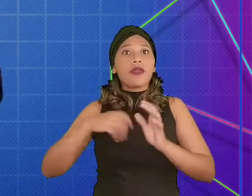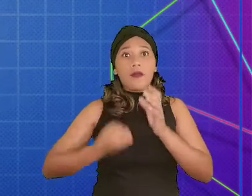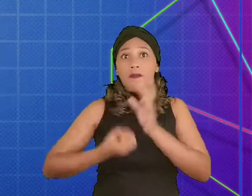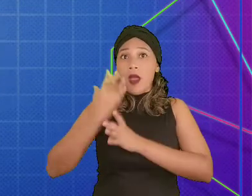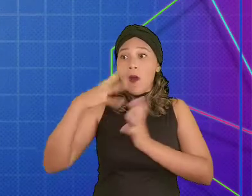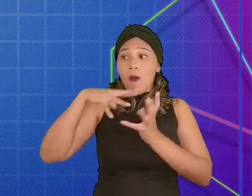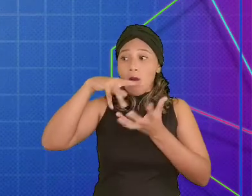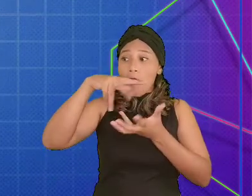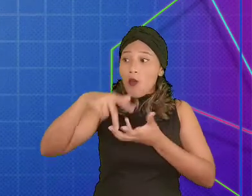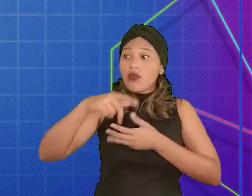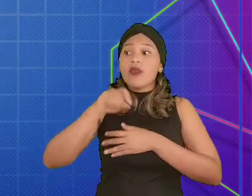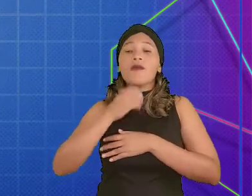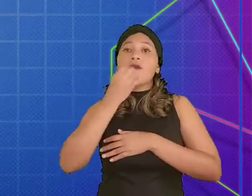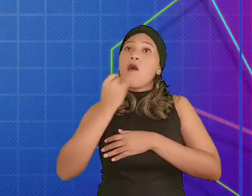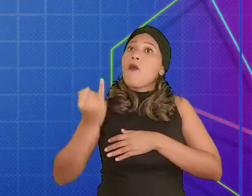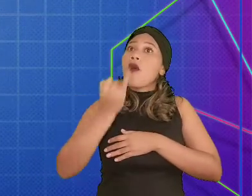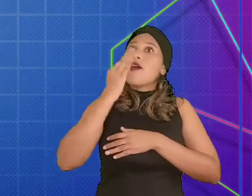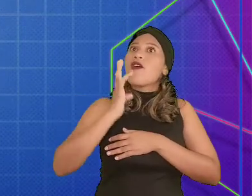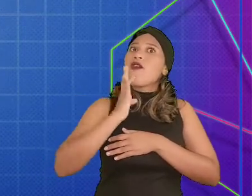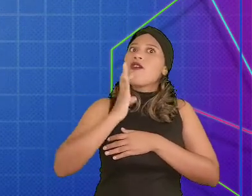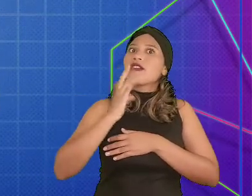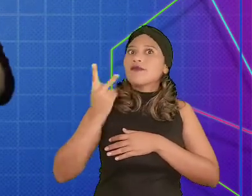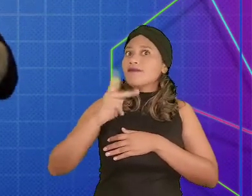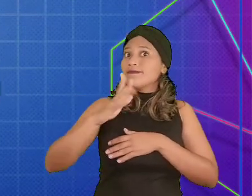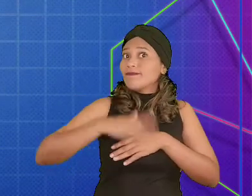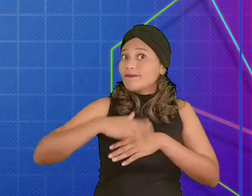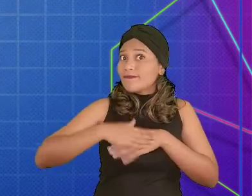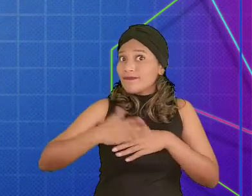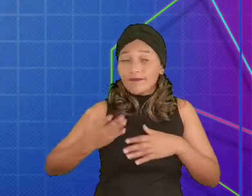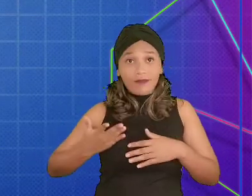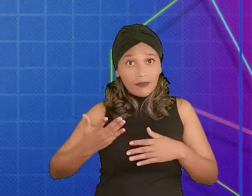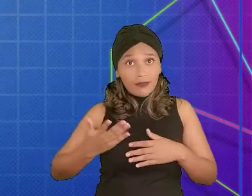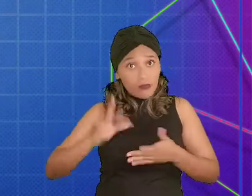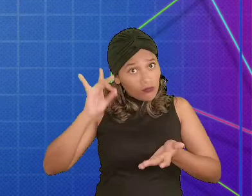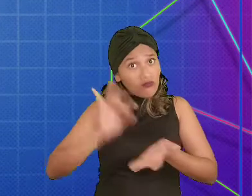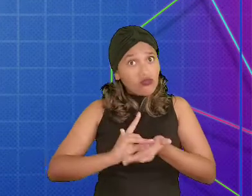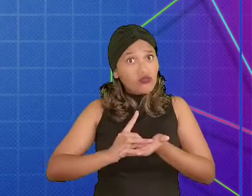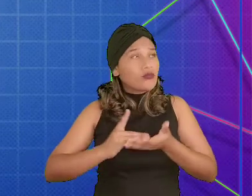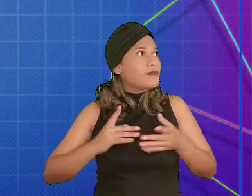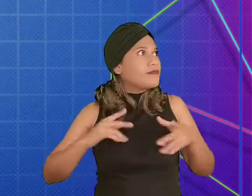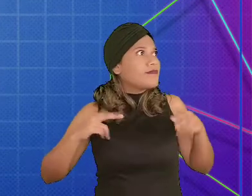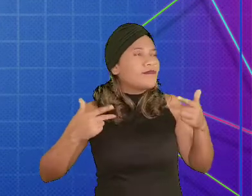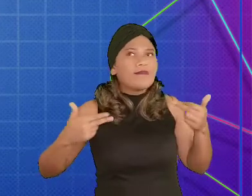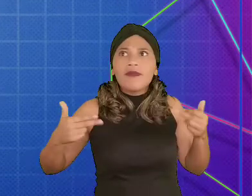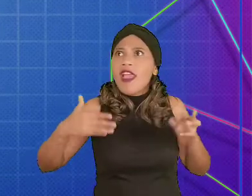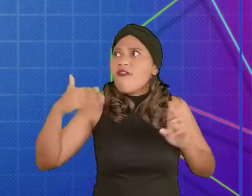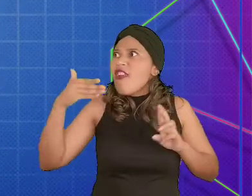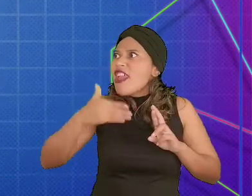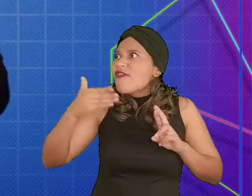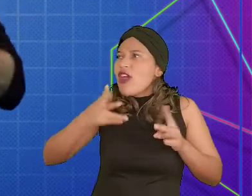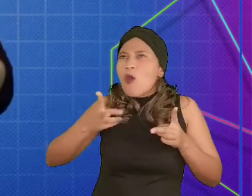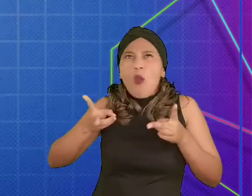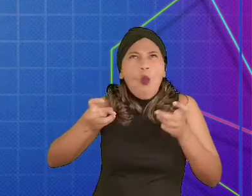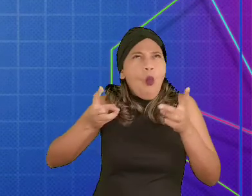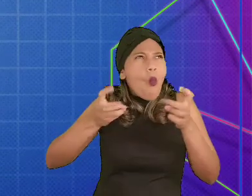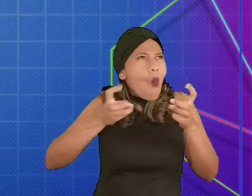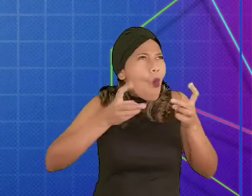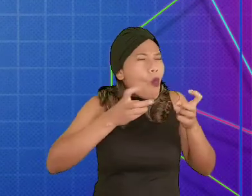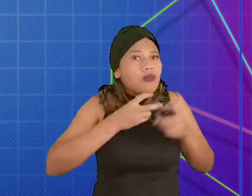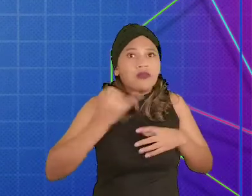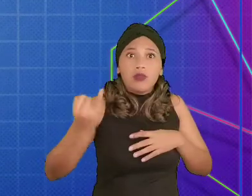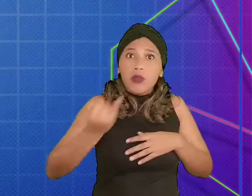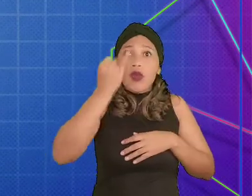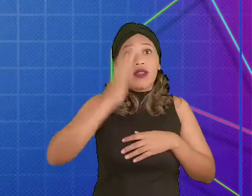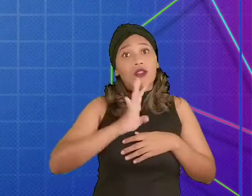é muito importante você conhecer o seu próprio mundo. Seu mundo real está cheio de referências e eu acho muito